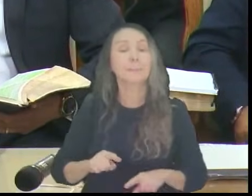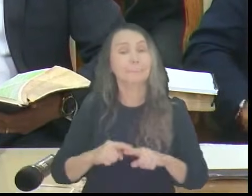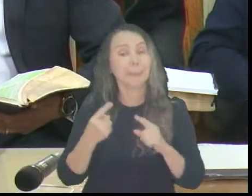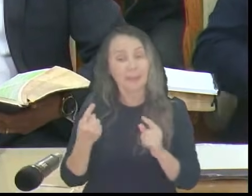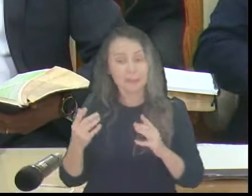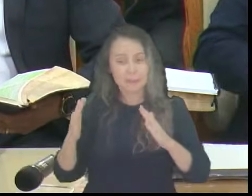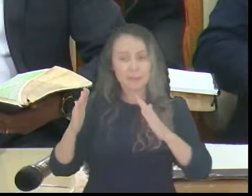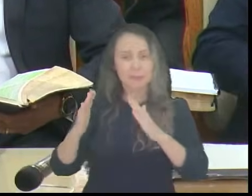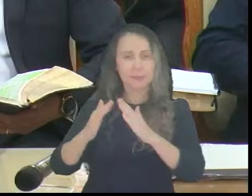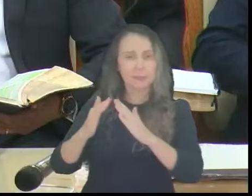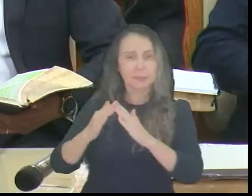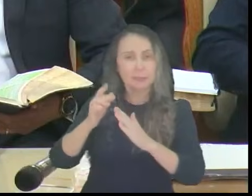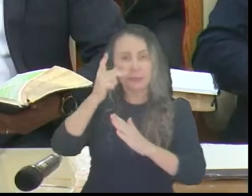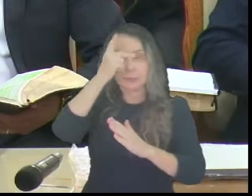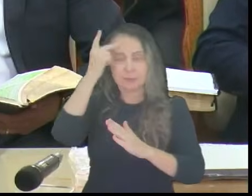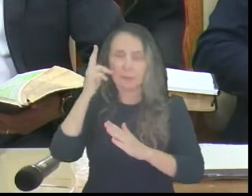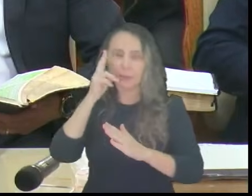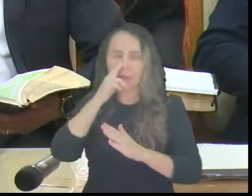mais ricos.